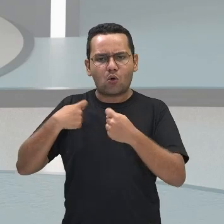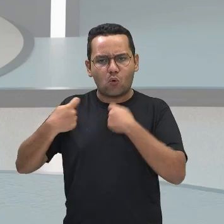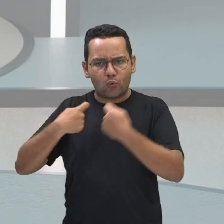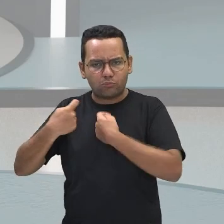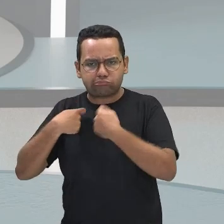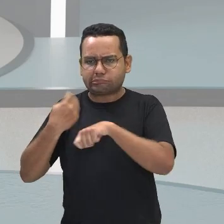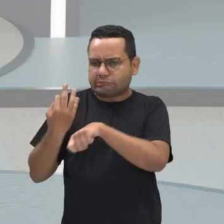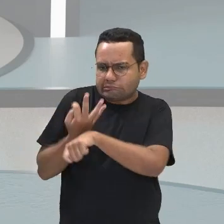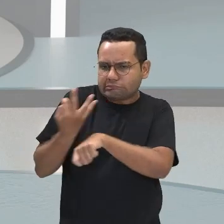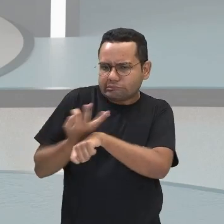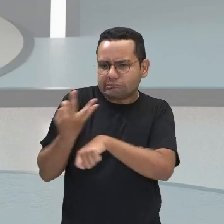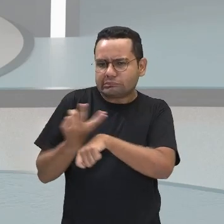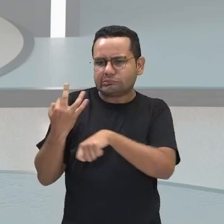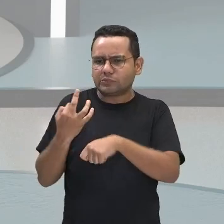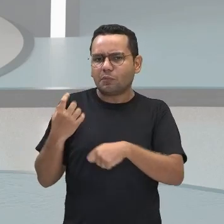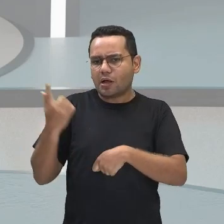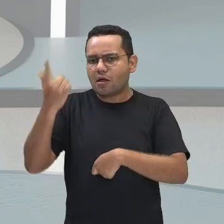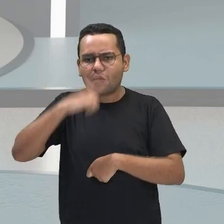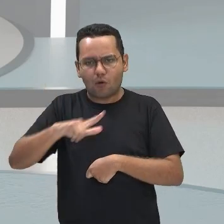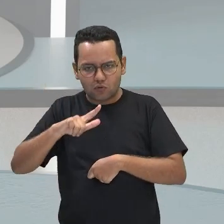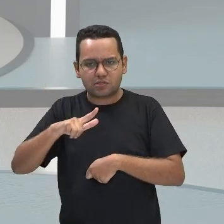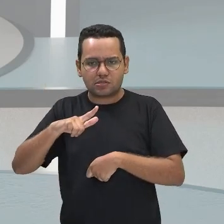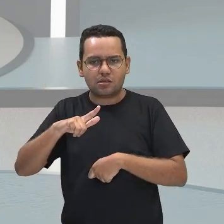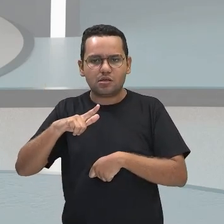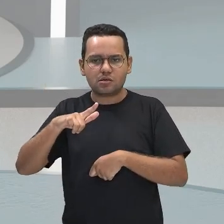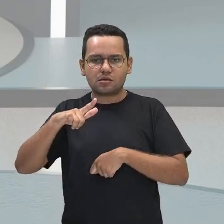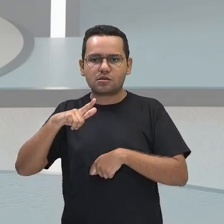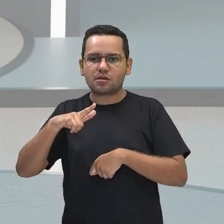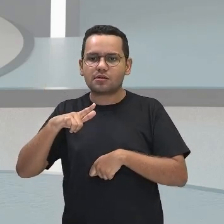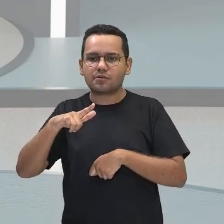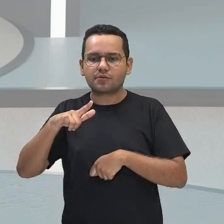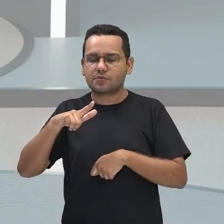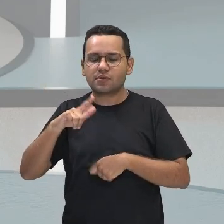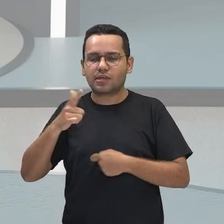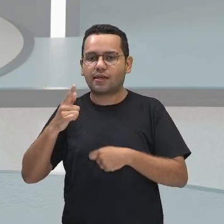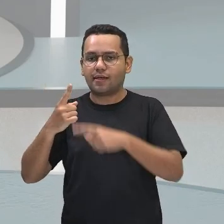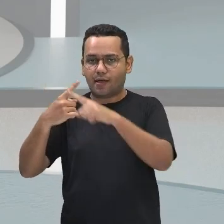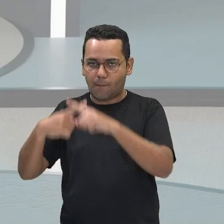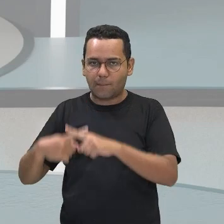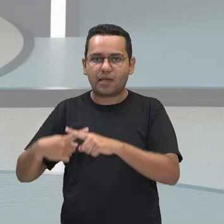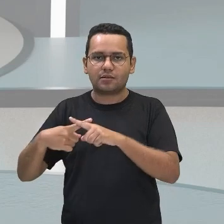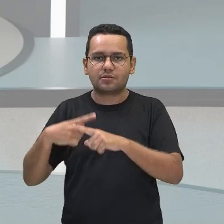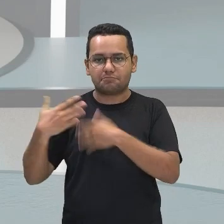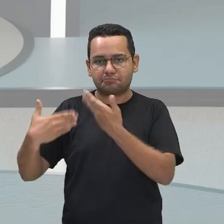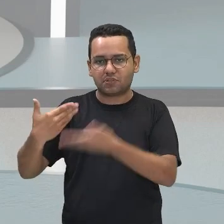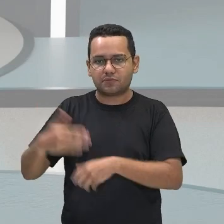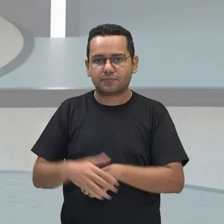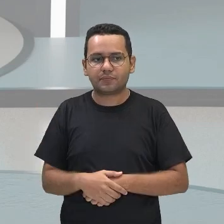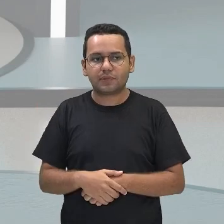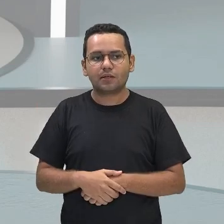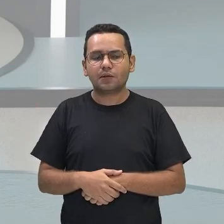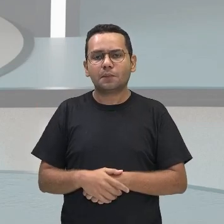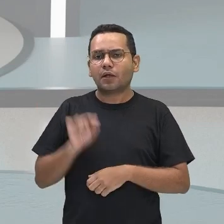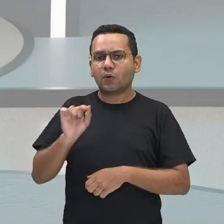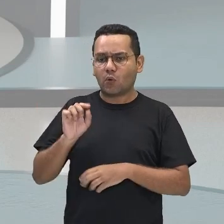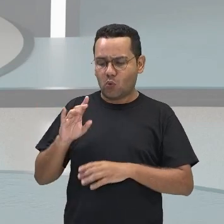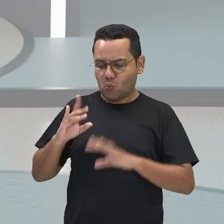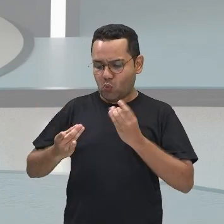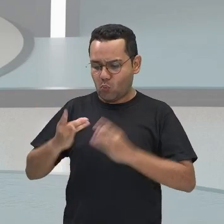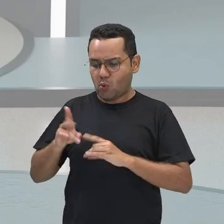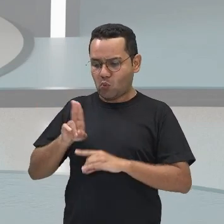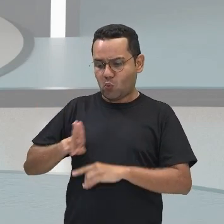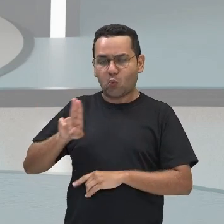grande, acaba usando esse tipo de hormônio para você ter essa oxigenação maior durante um